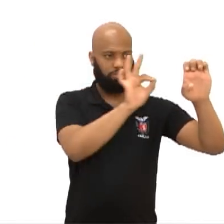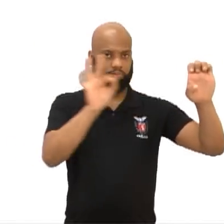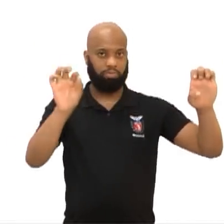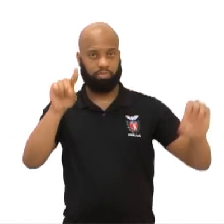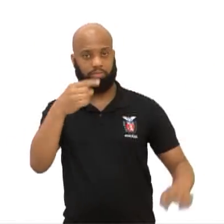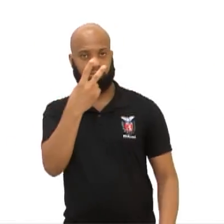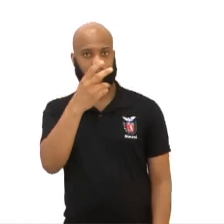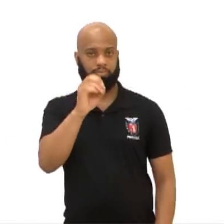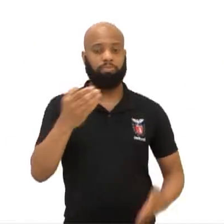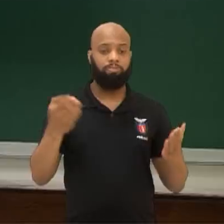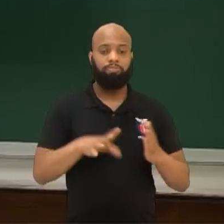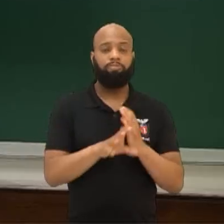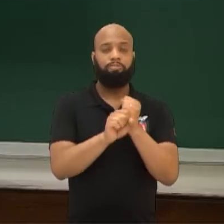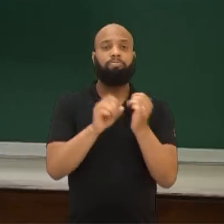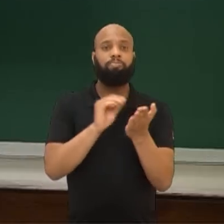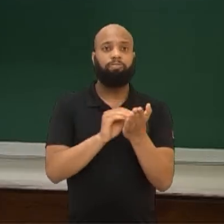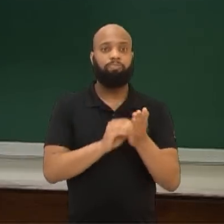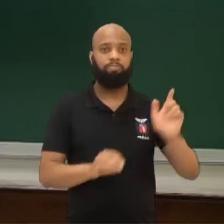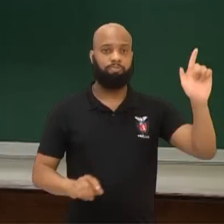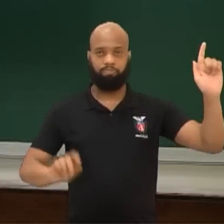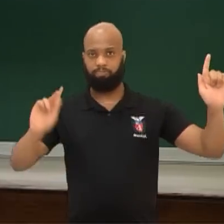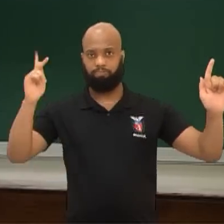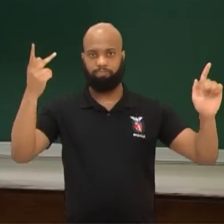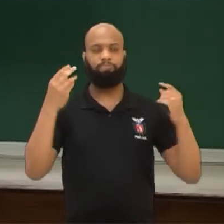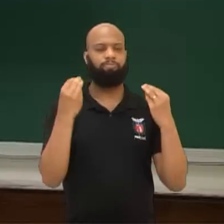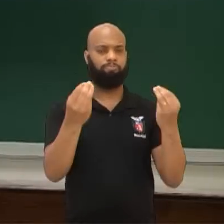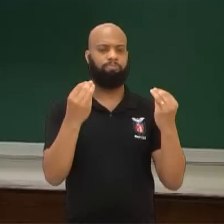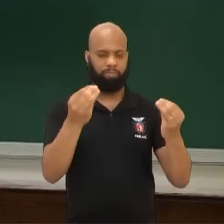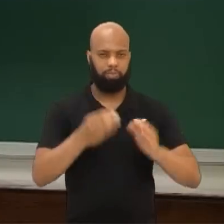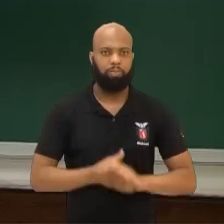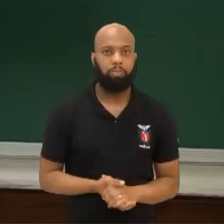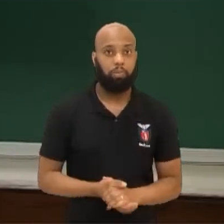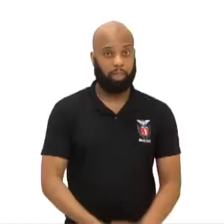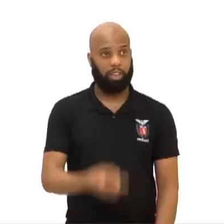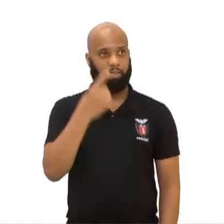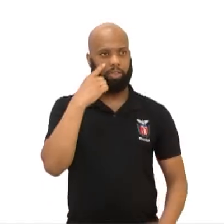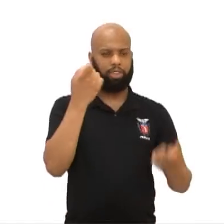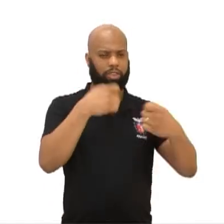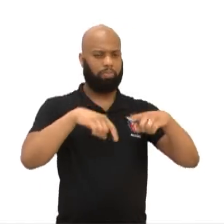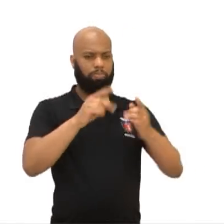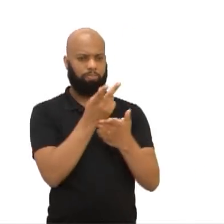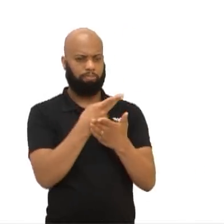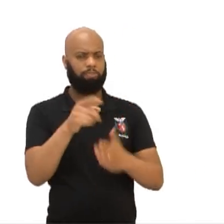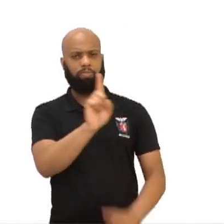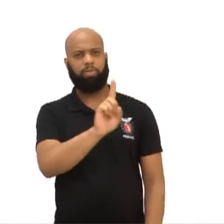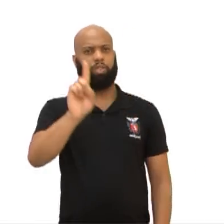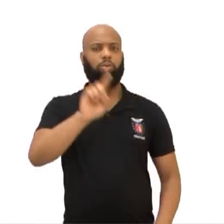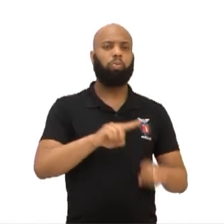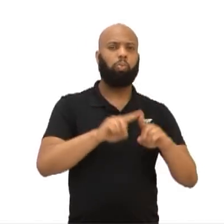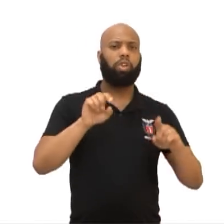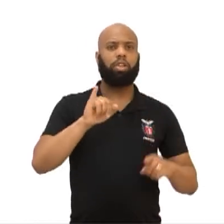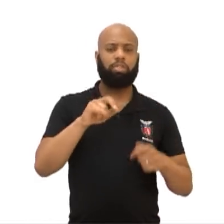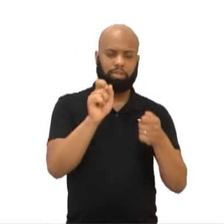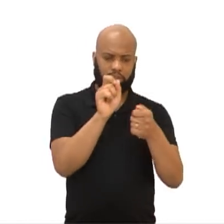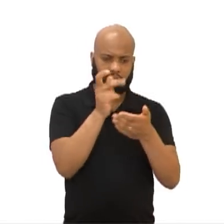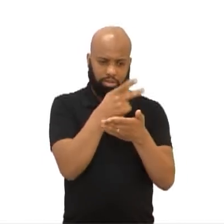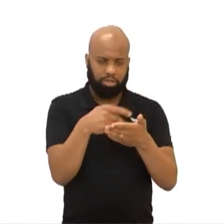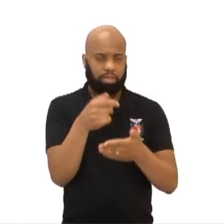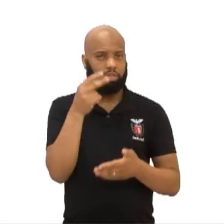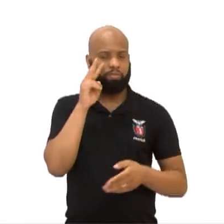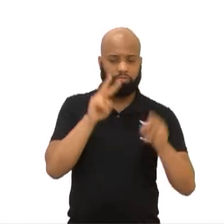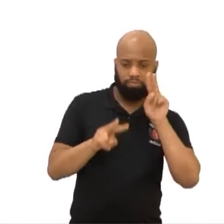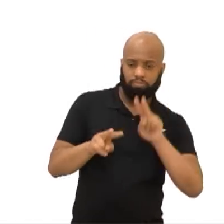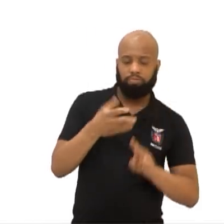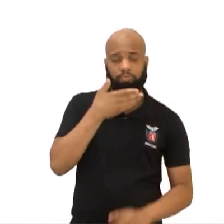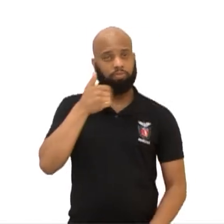calcular, então, o segmento GH. Então, veja lá. Não é necessário desenhar, mas se a gente desenhar,